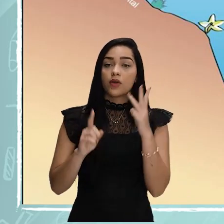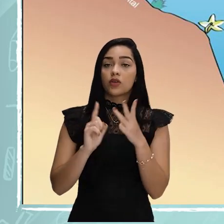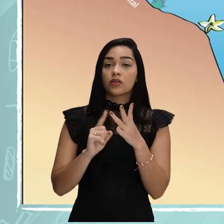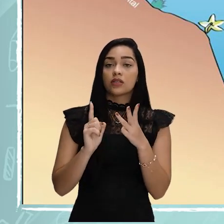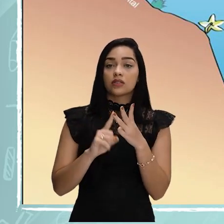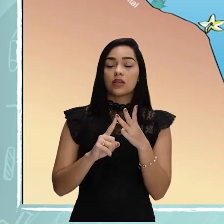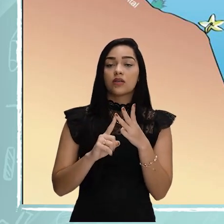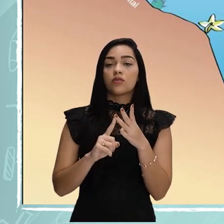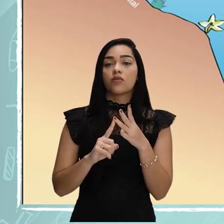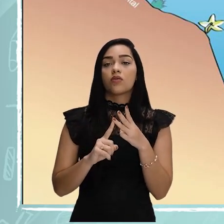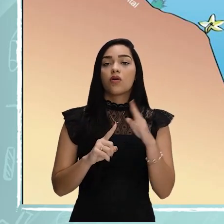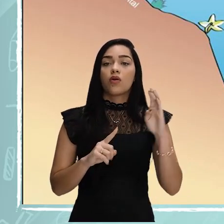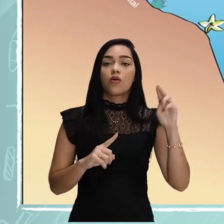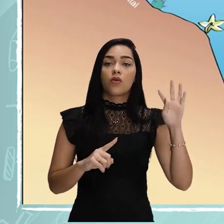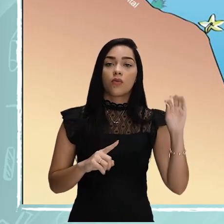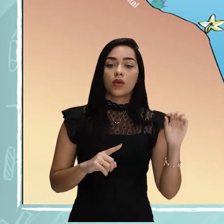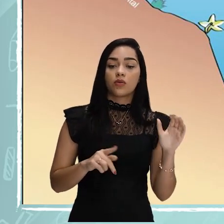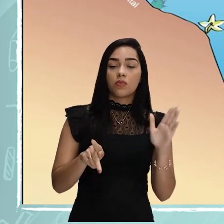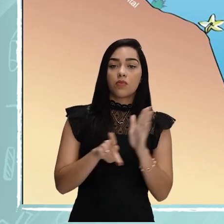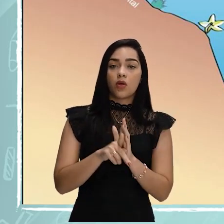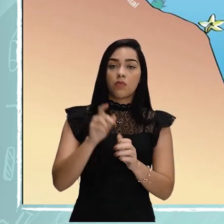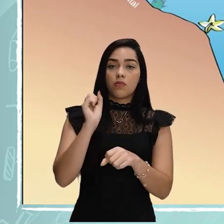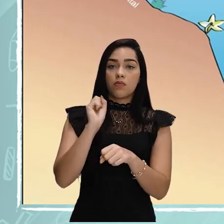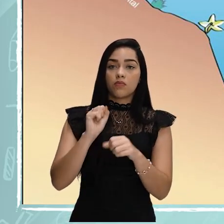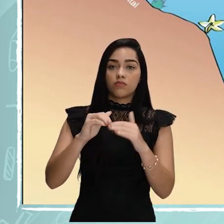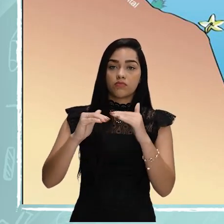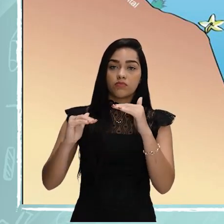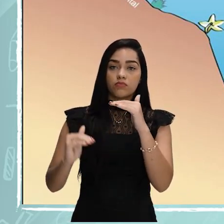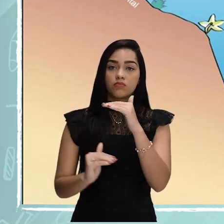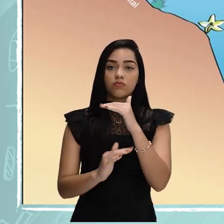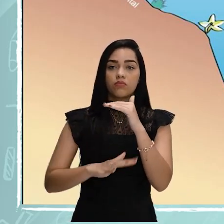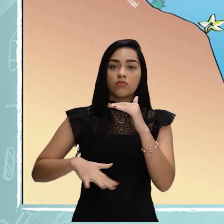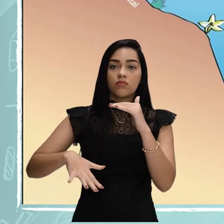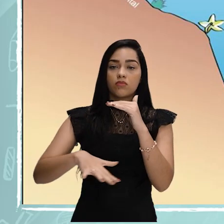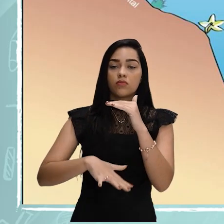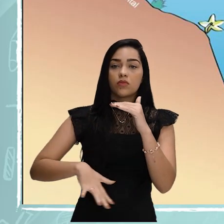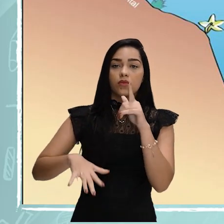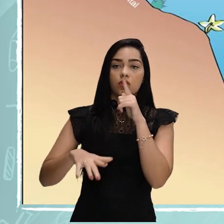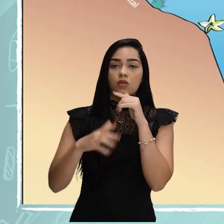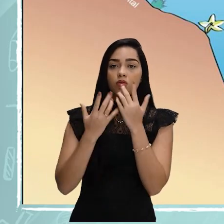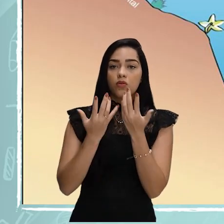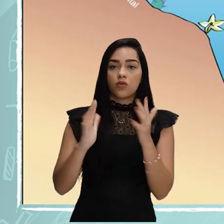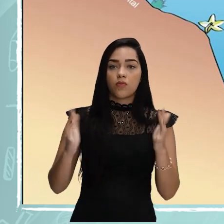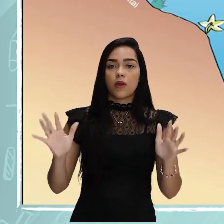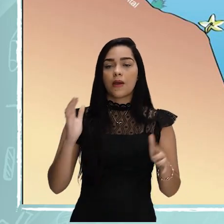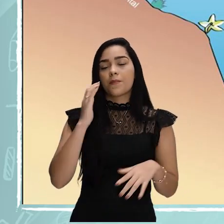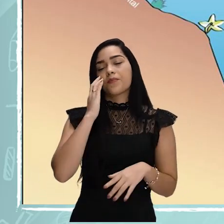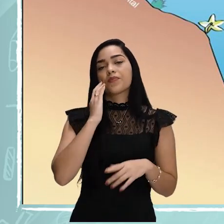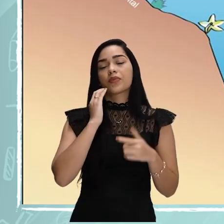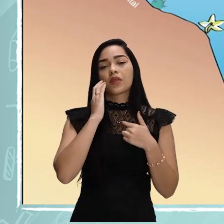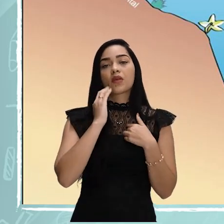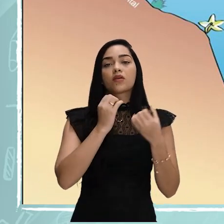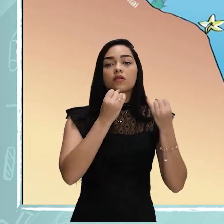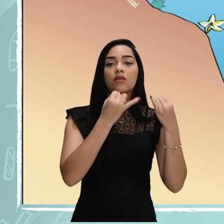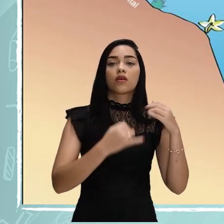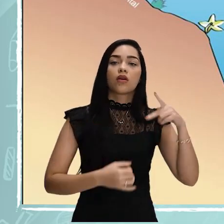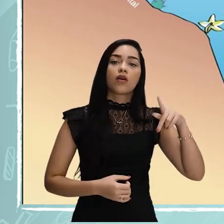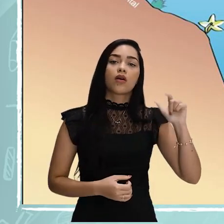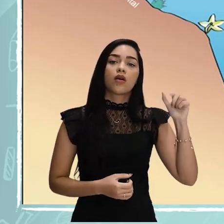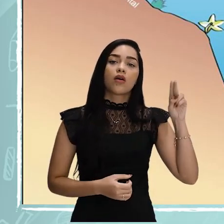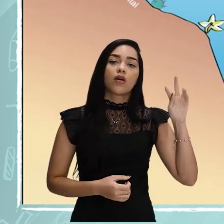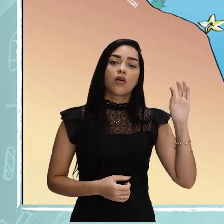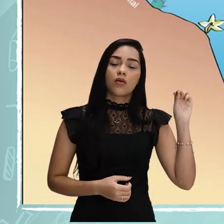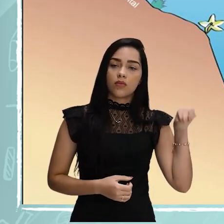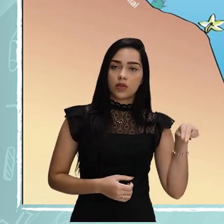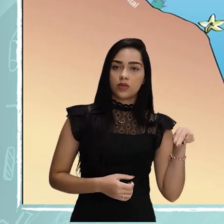vai ficar no substrato, no fundo do mar. Agora eu vou falar um pouco sobre o plâncton. O plâncton ele